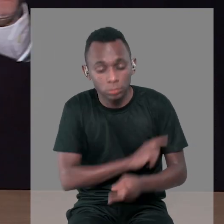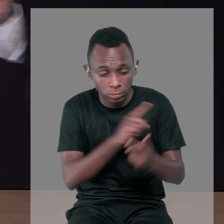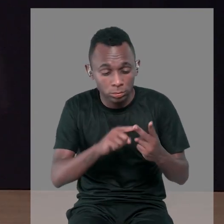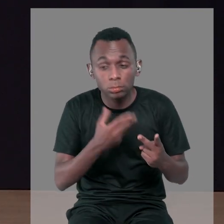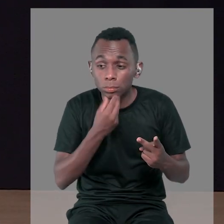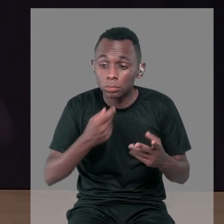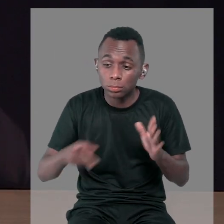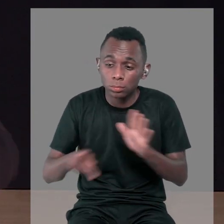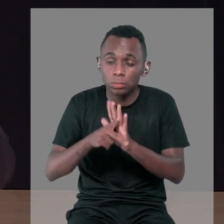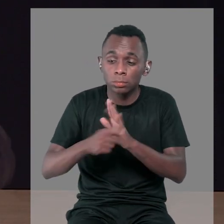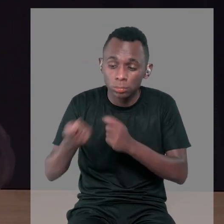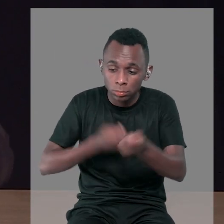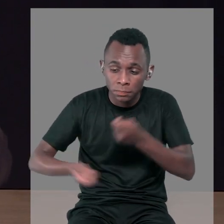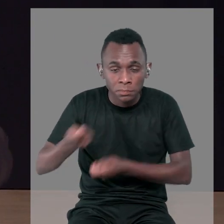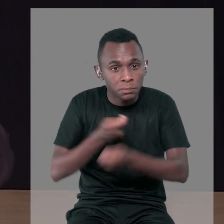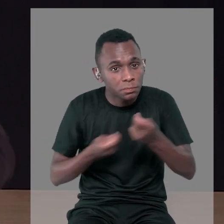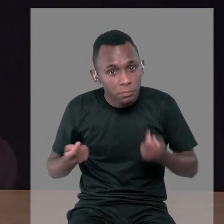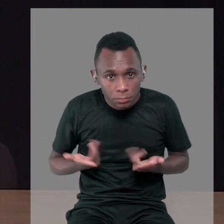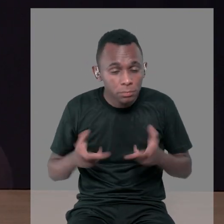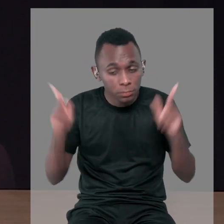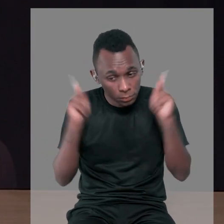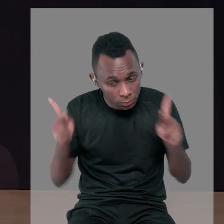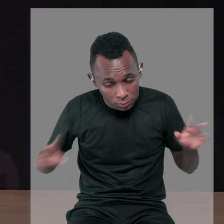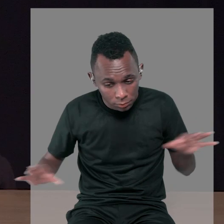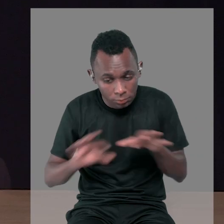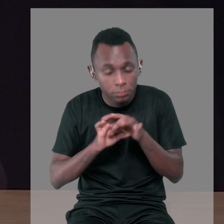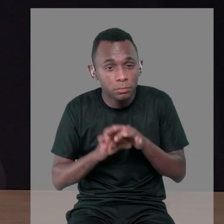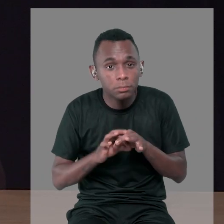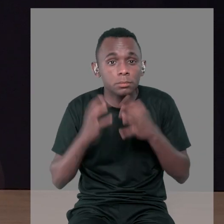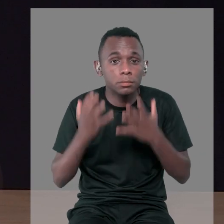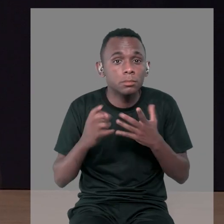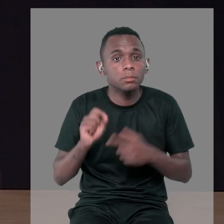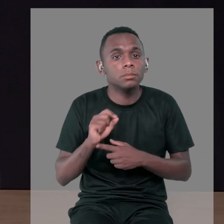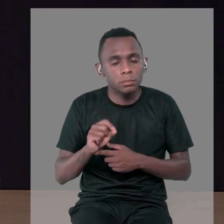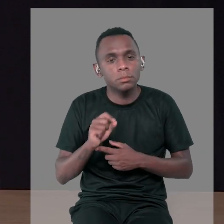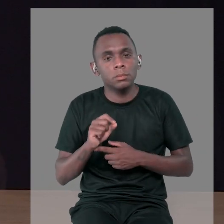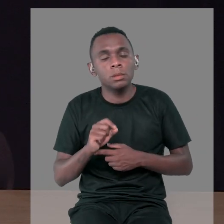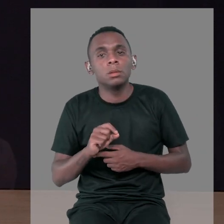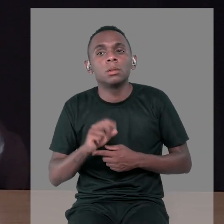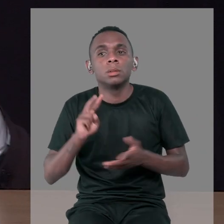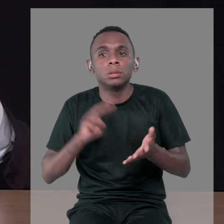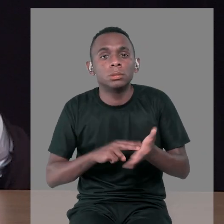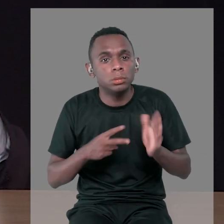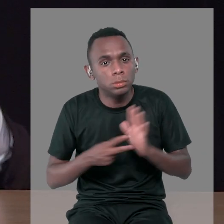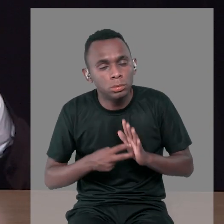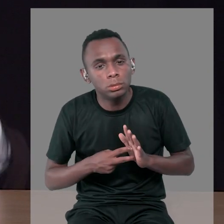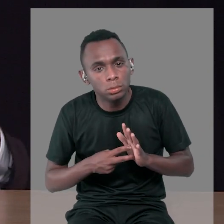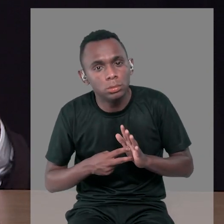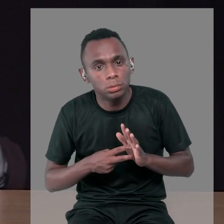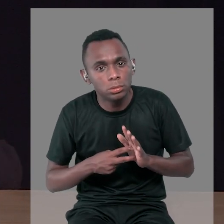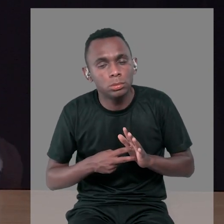homem paz igual ao comércio, que é a proposição que, num certo sentido, né, ilumina muito dos